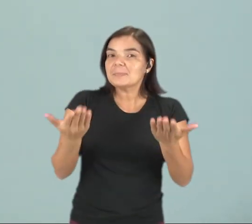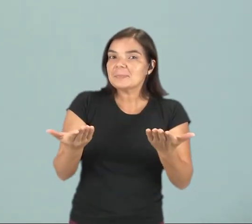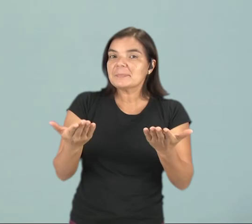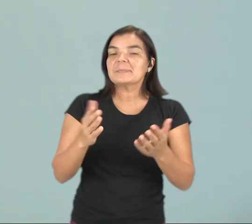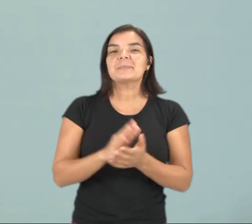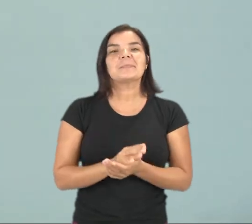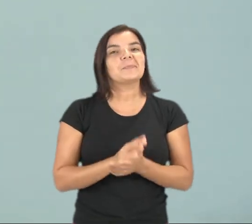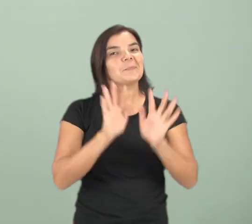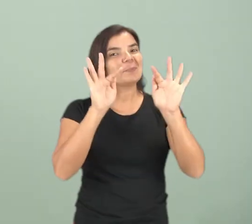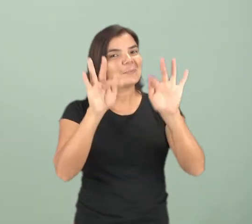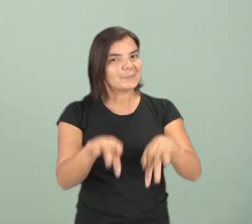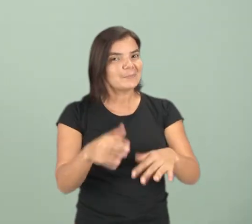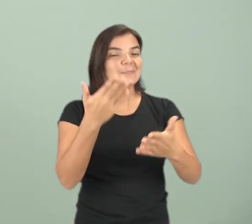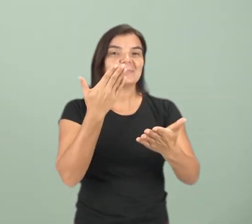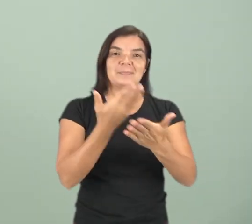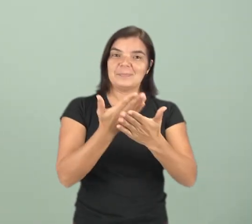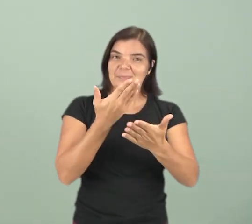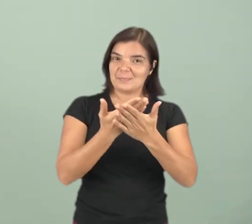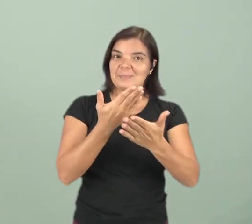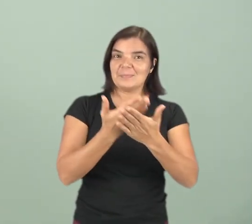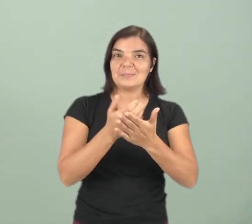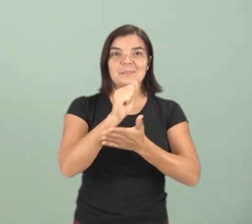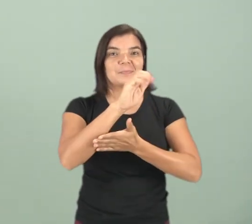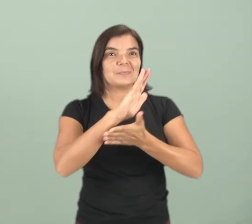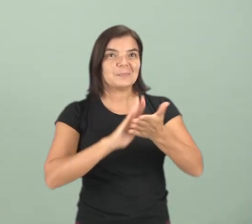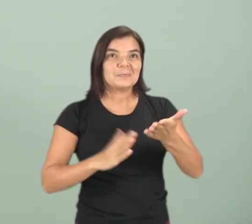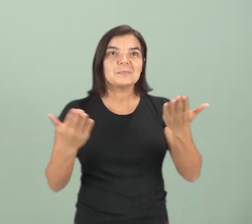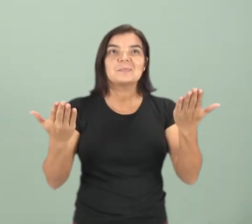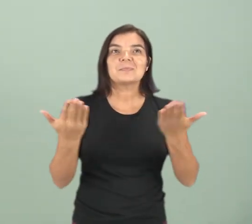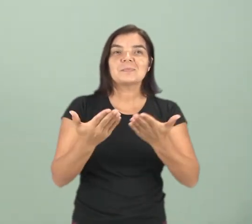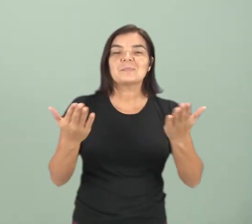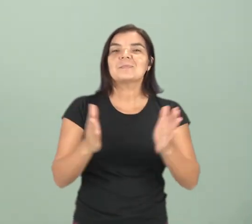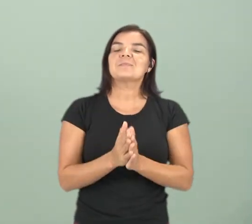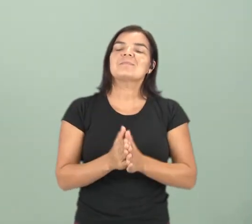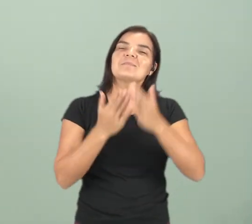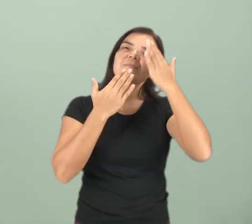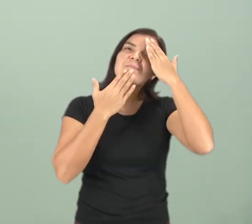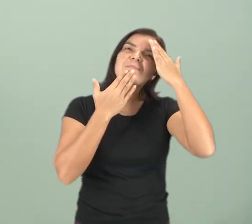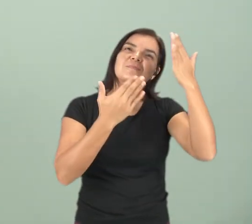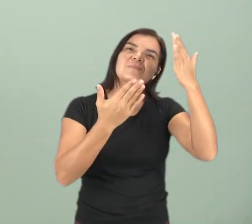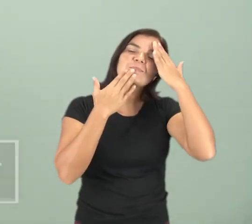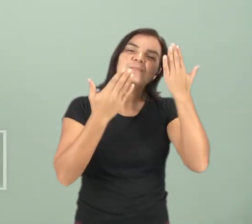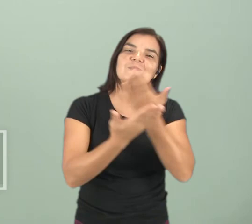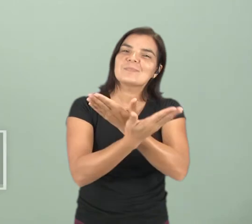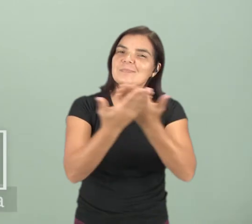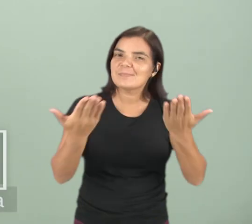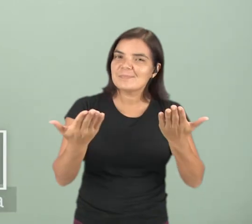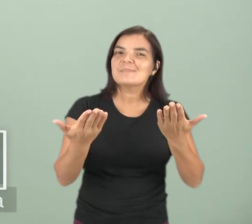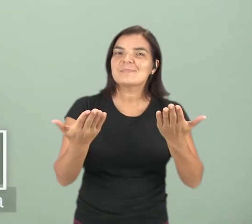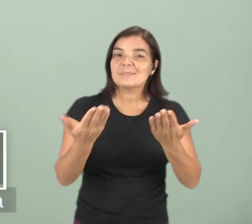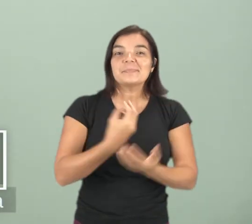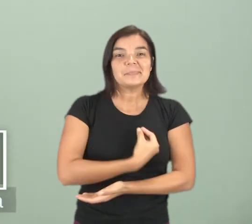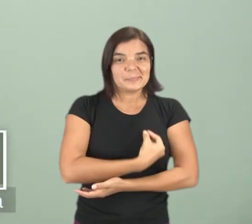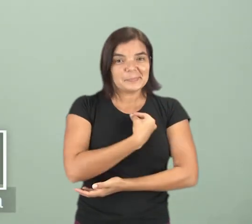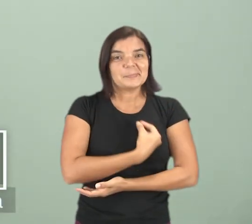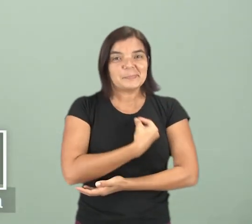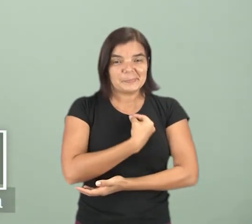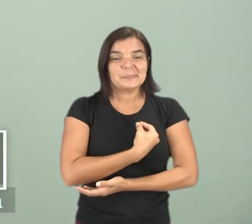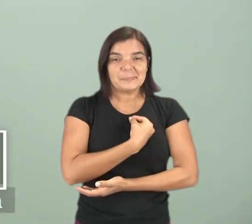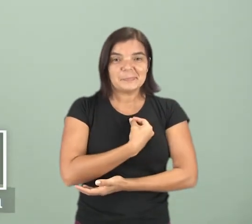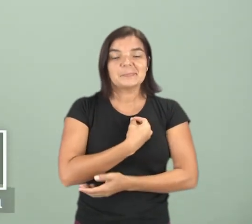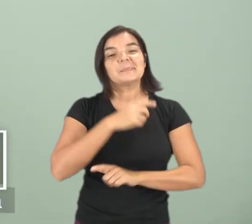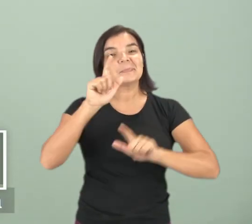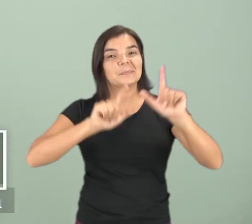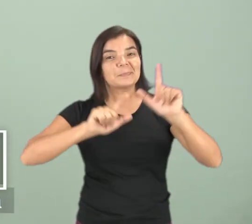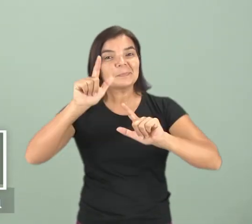com isso a gente encerra o nosso exercício de hoje. Meus agradecimentos a todos vocês que participaram da transmissão de